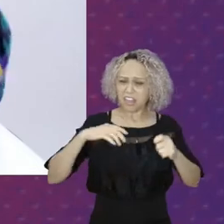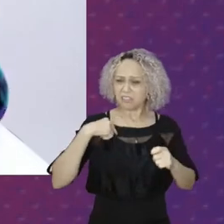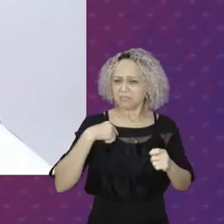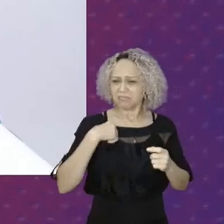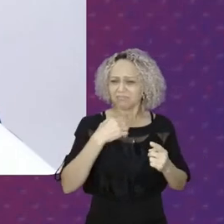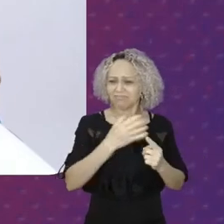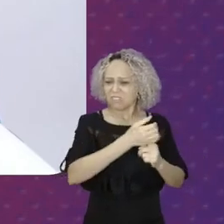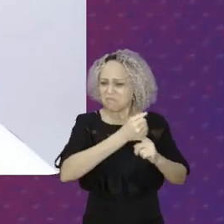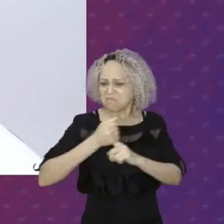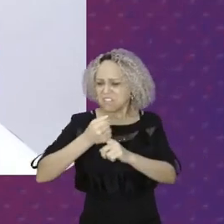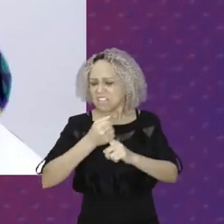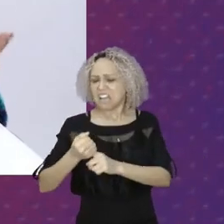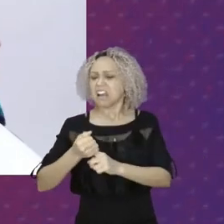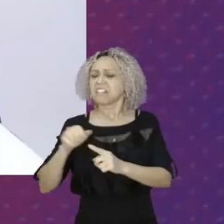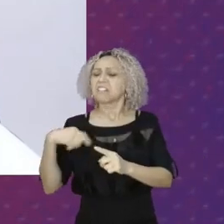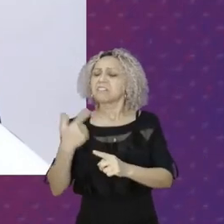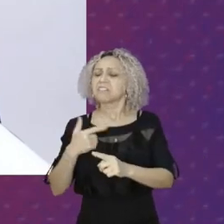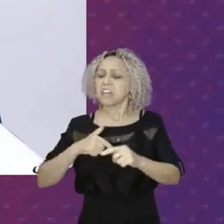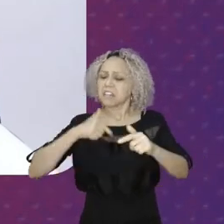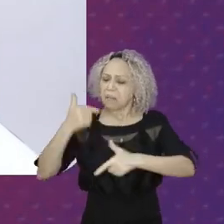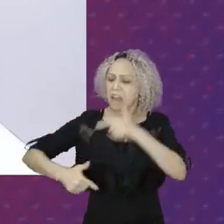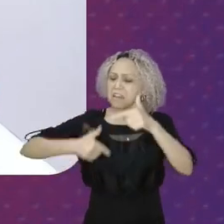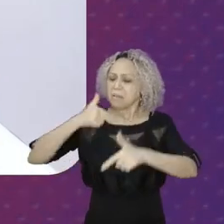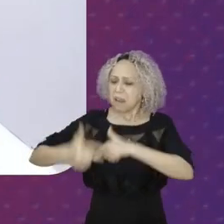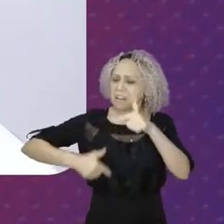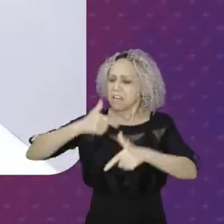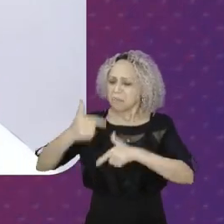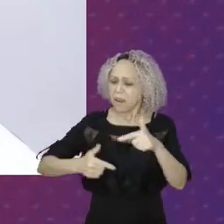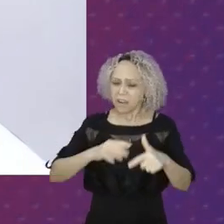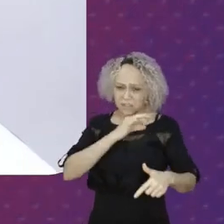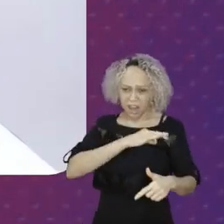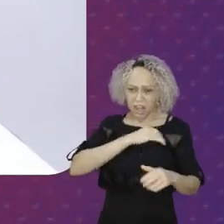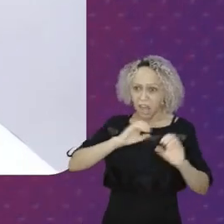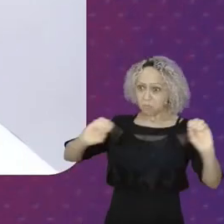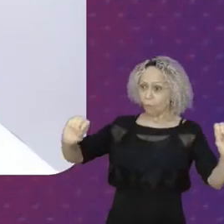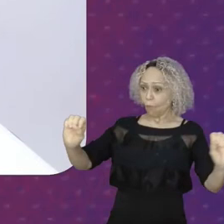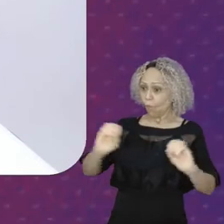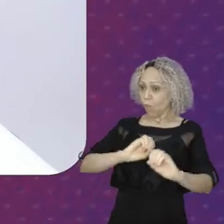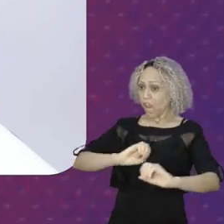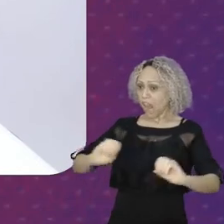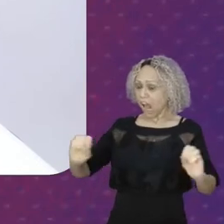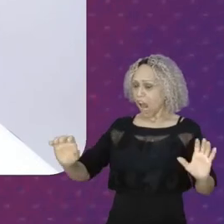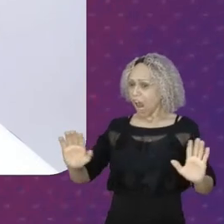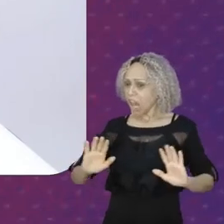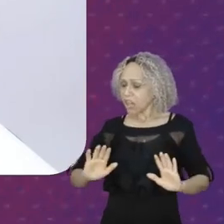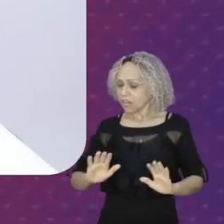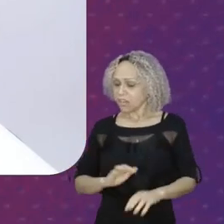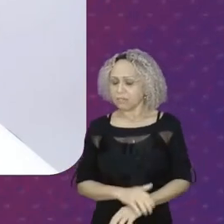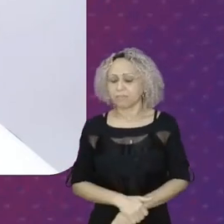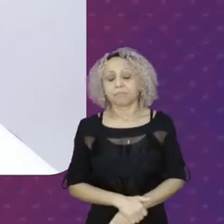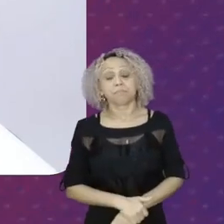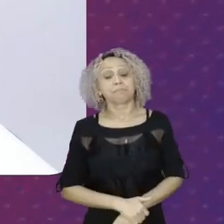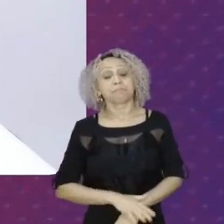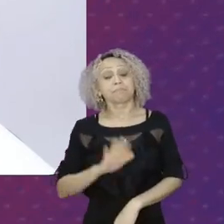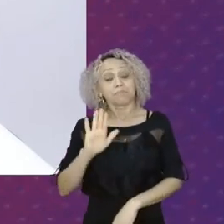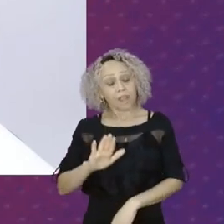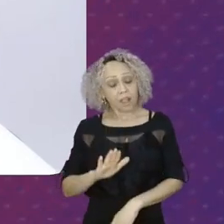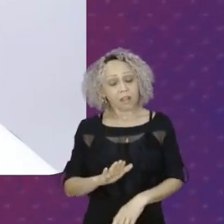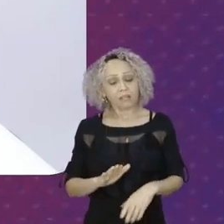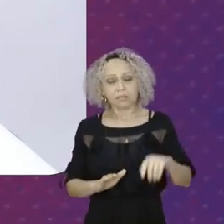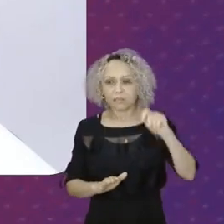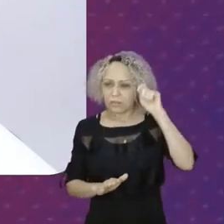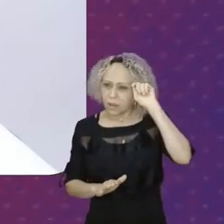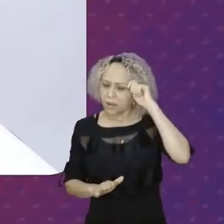agora, recentemente, veio à tona, né, como esse ciclo, esse processo de escravização de negros,